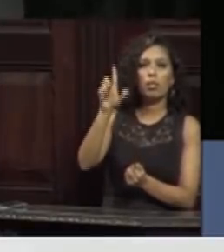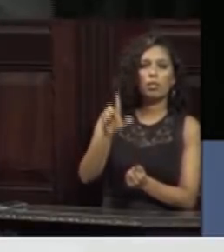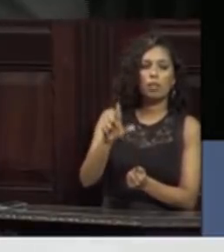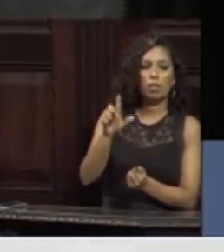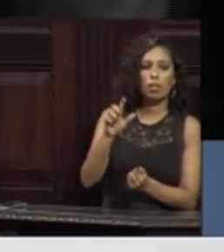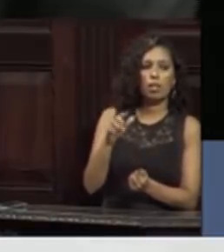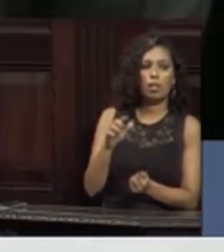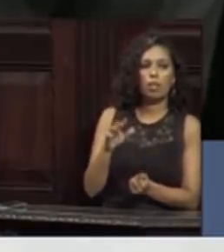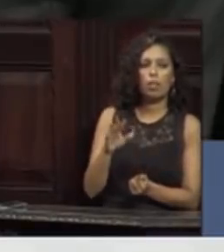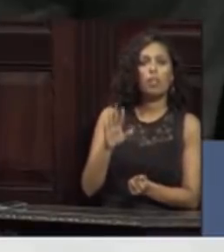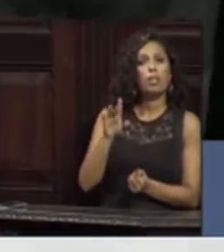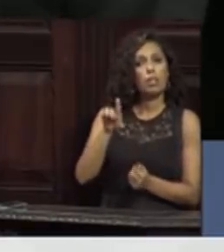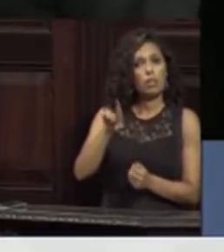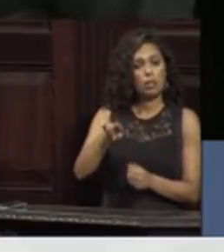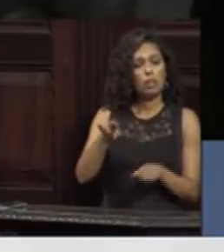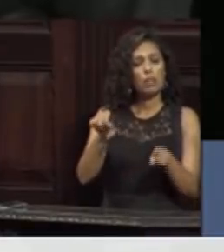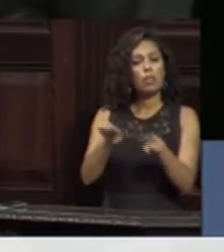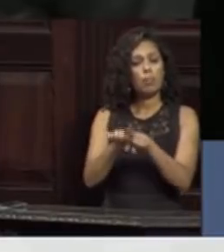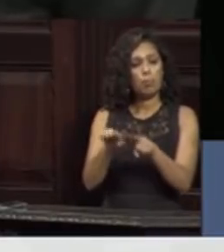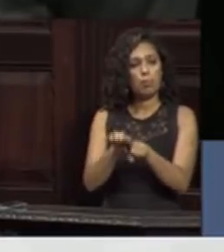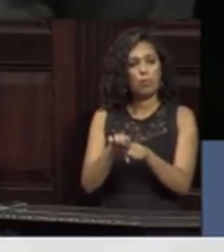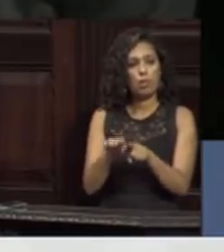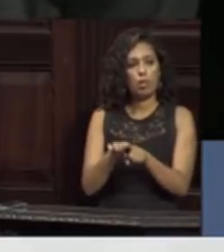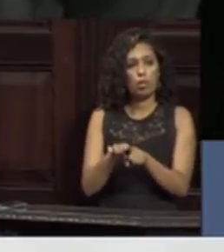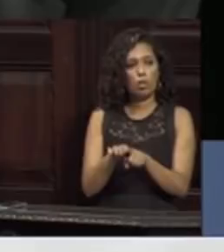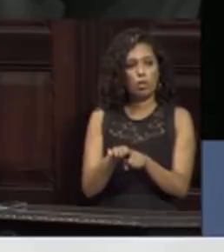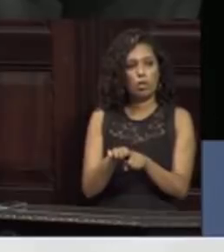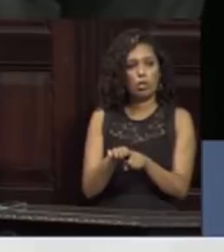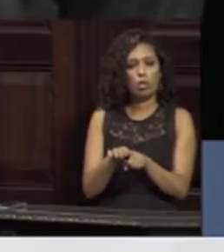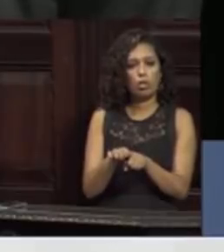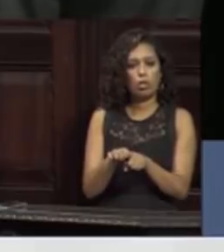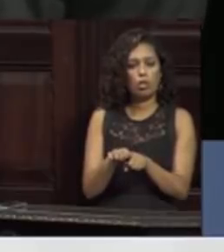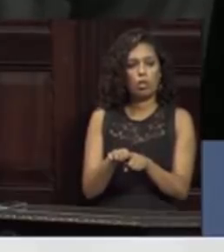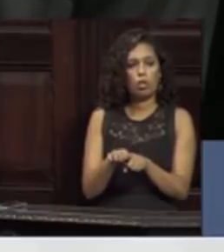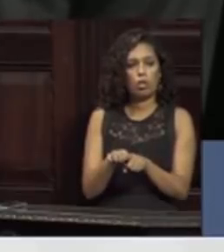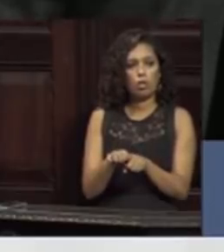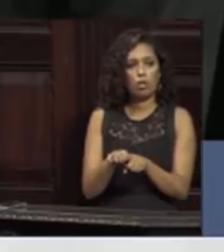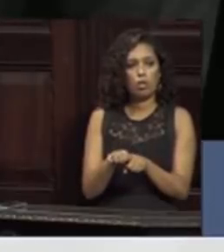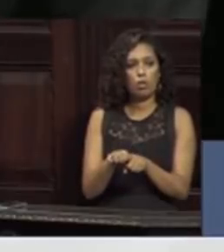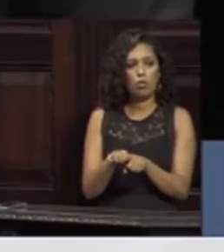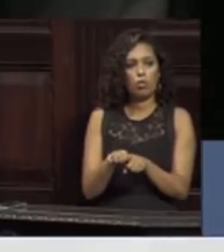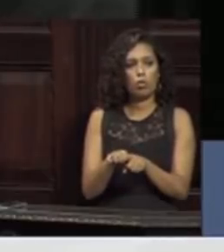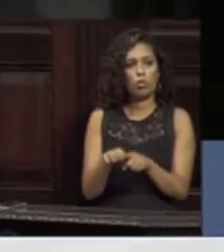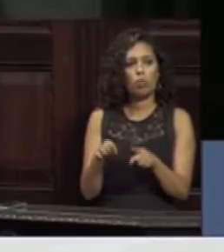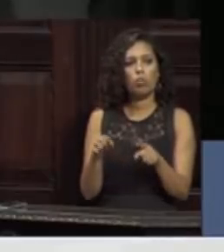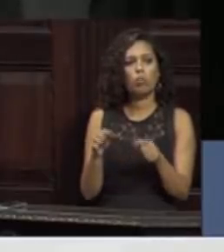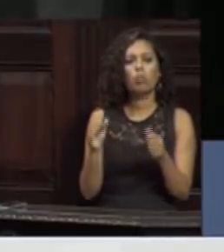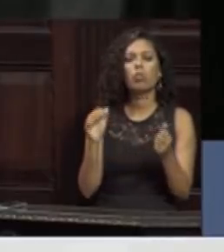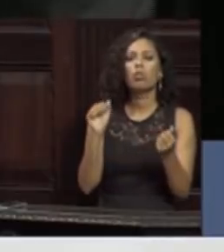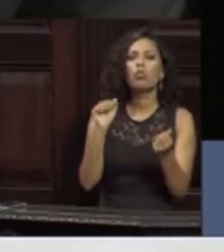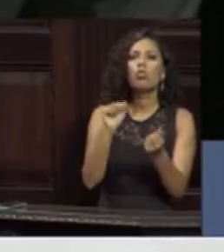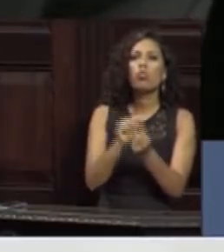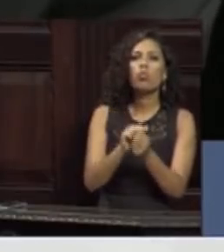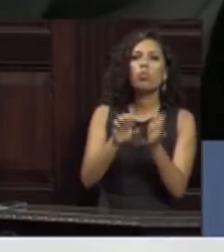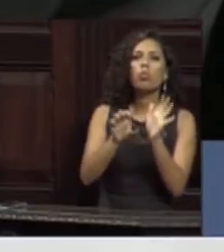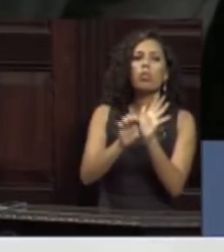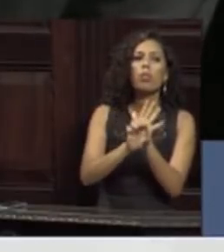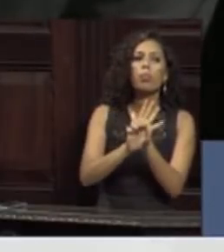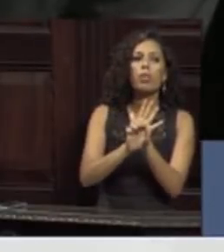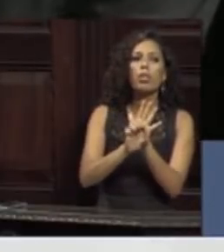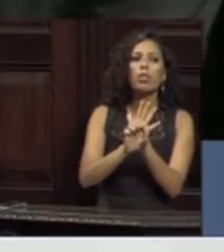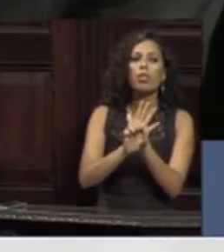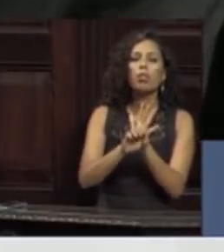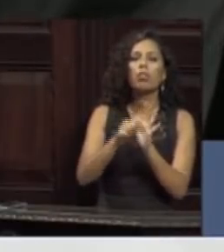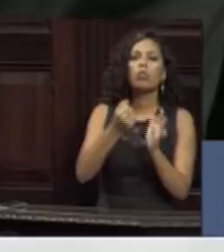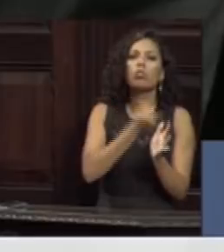e favorável, adendo, e favorável à emenda aditiva